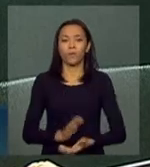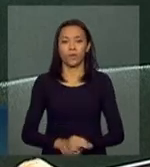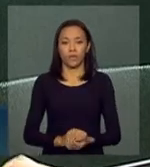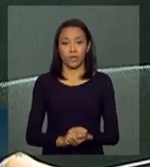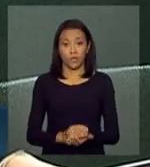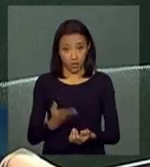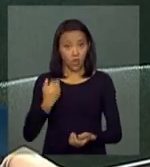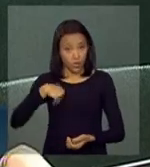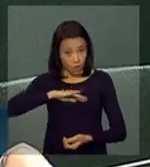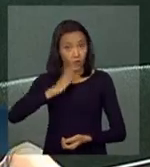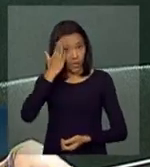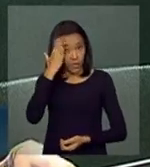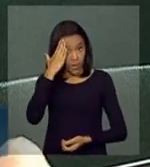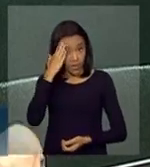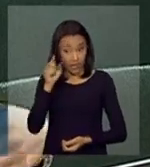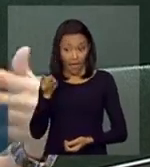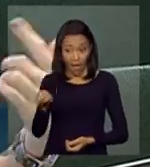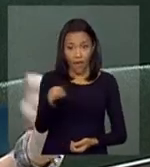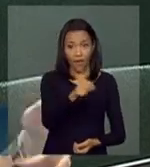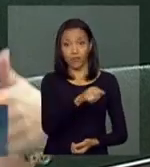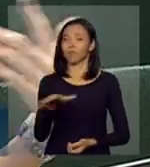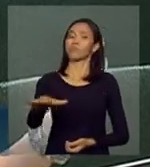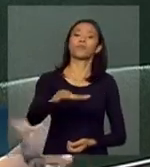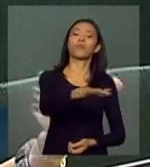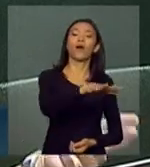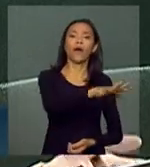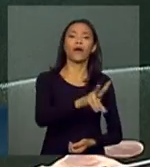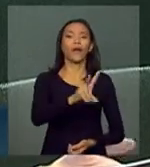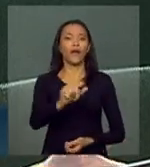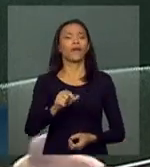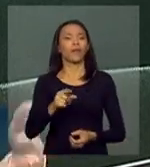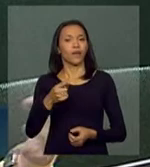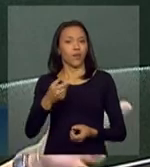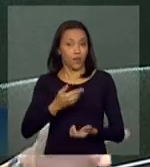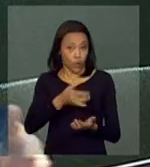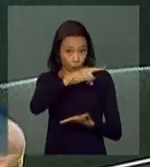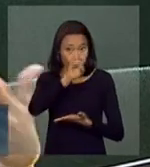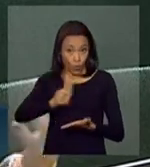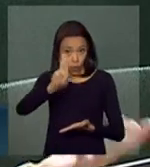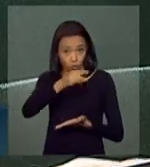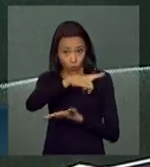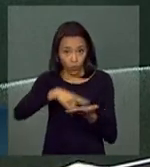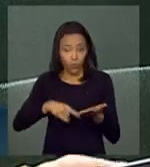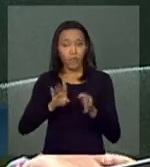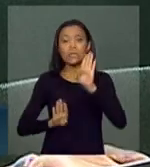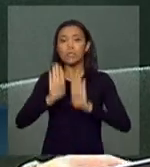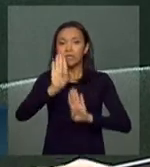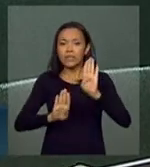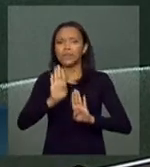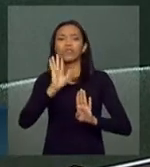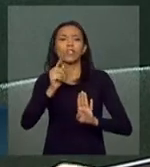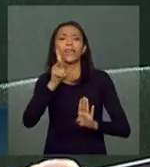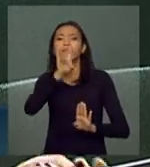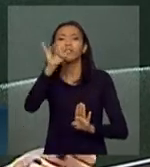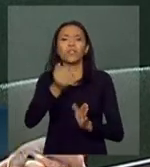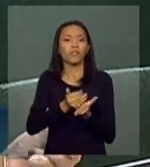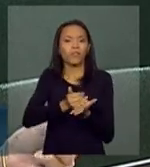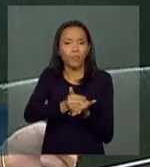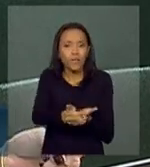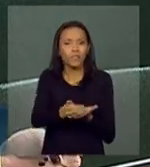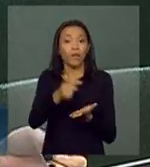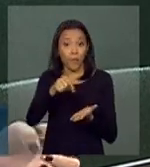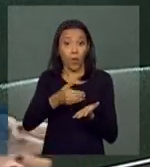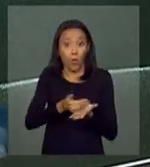a gente sabe que essas áreas concedidas também serão licitações, e eu queria saber se já existe alguma previsão para uma licitação diária